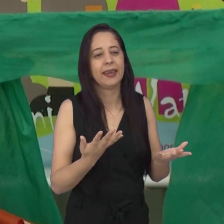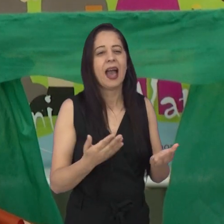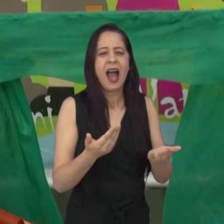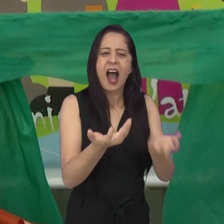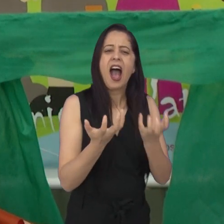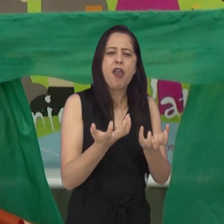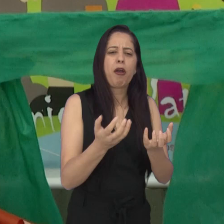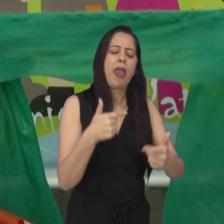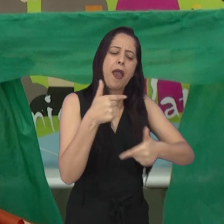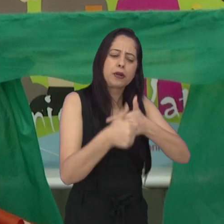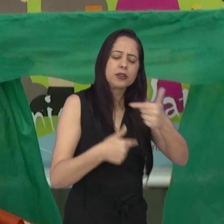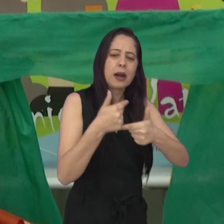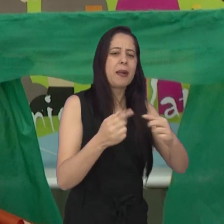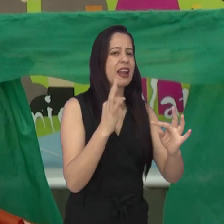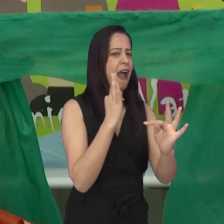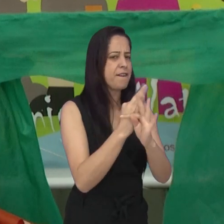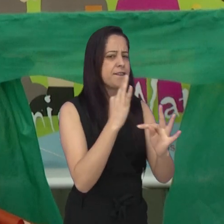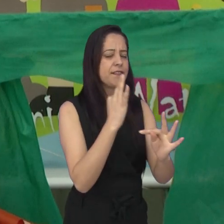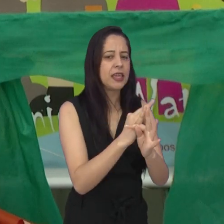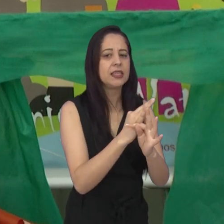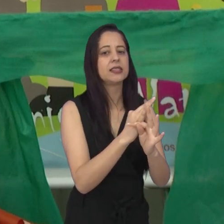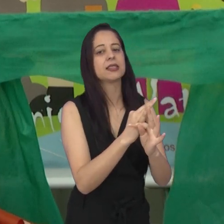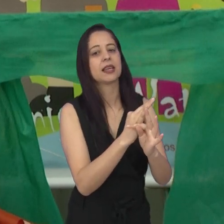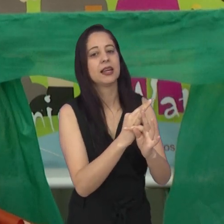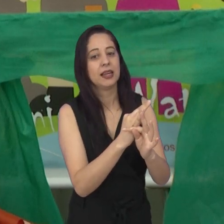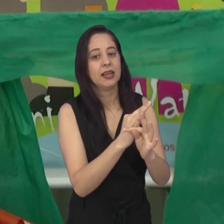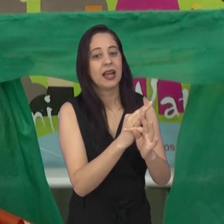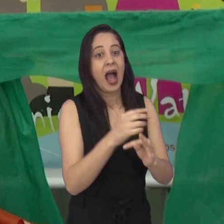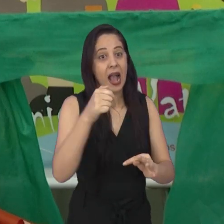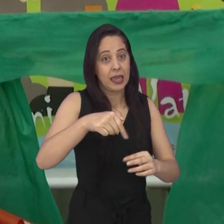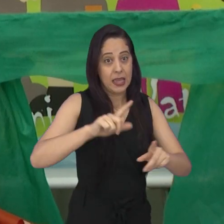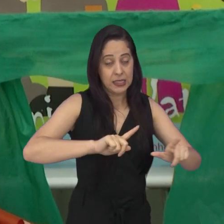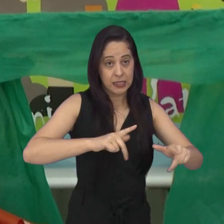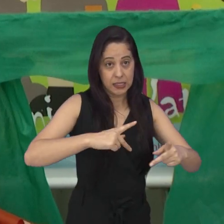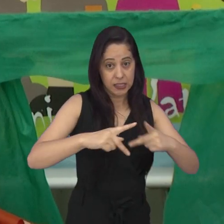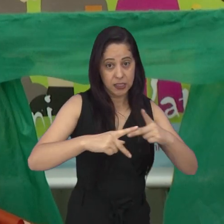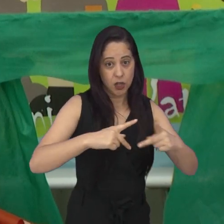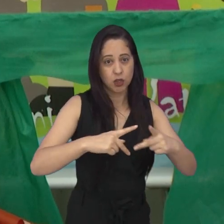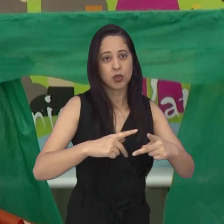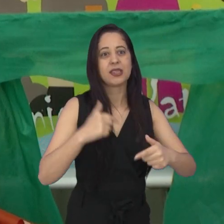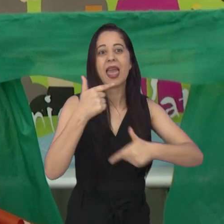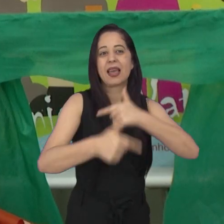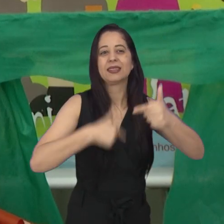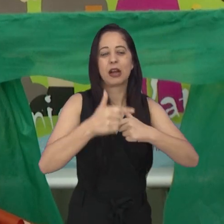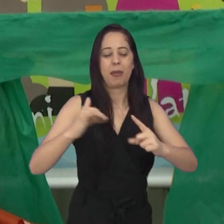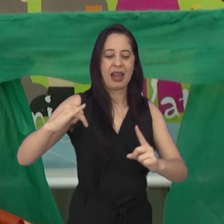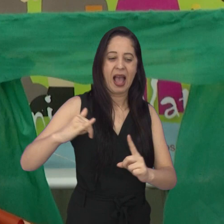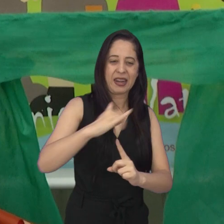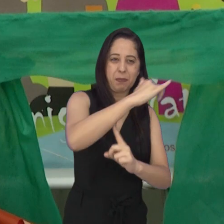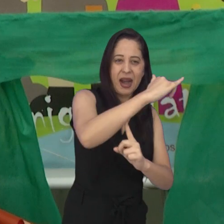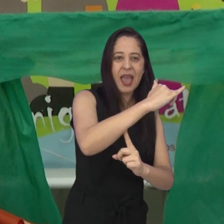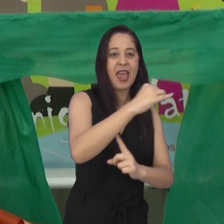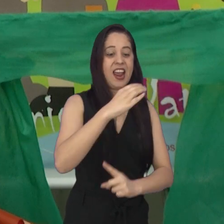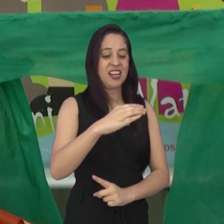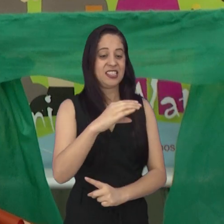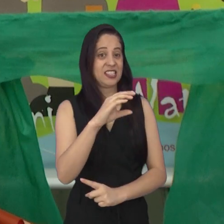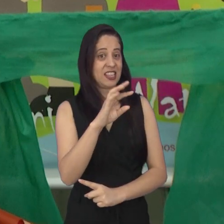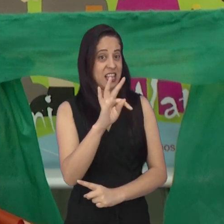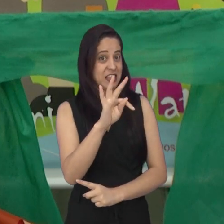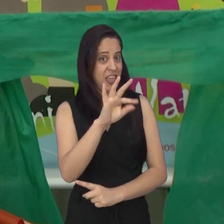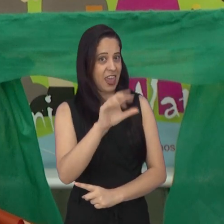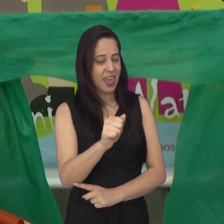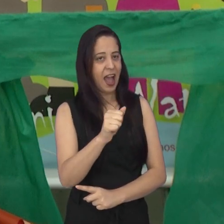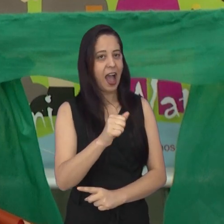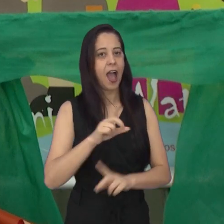passo, pensando também um pouquinho de aqui em São José, trabalhar na Embraer, ou CTA, ou isso, aquilo. Fica